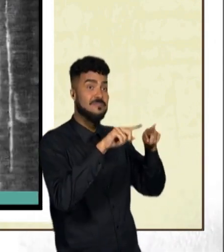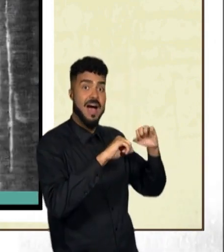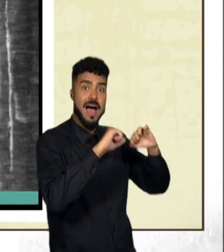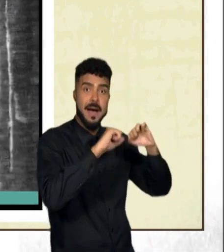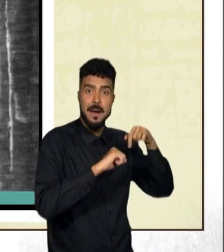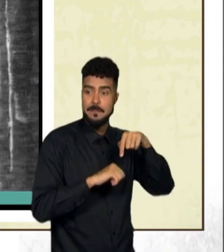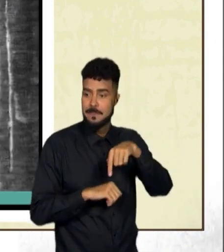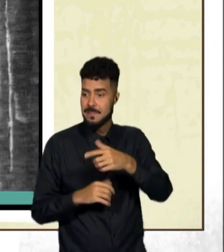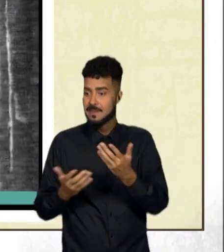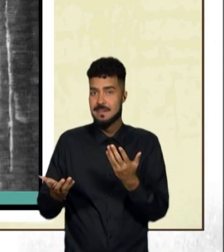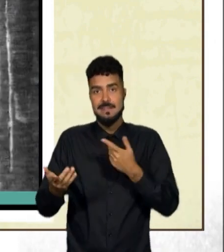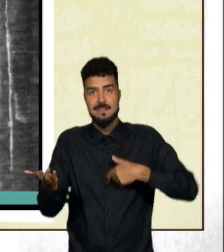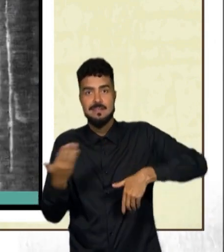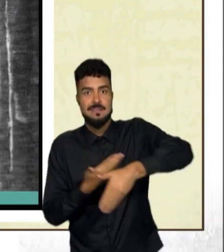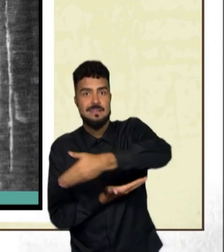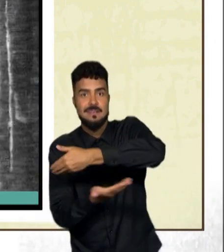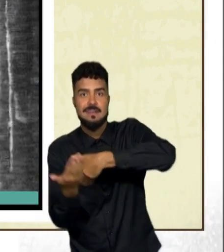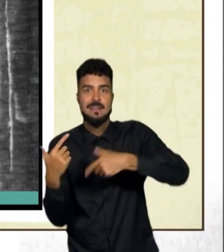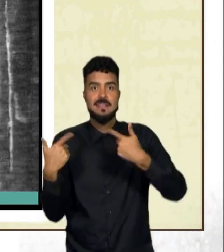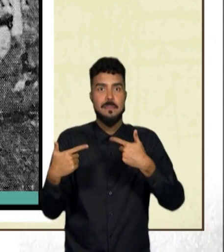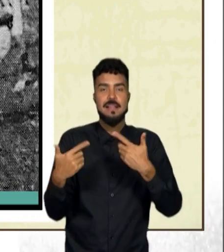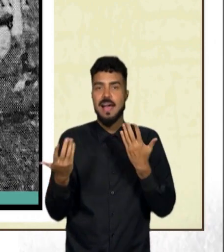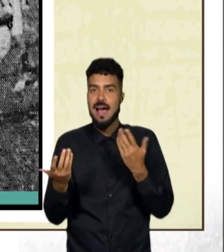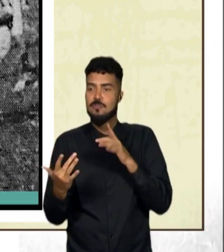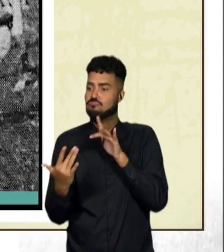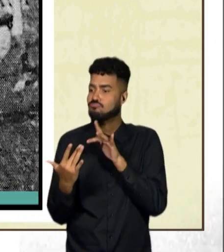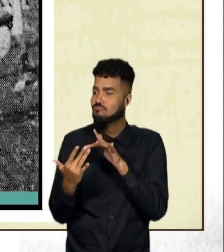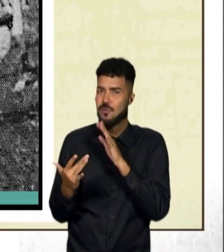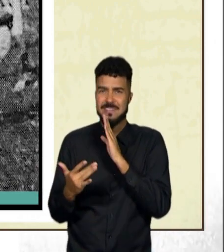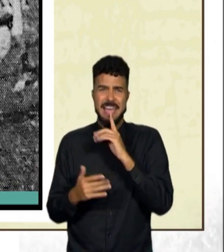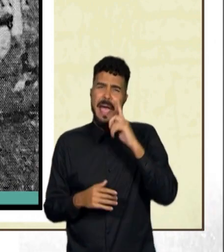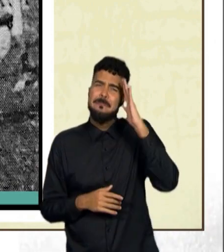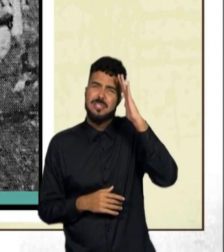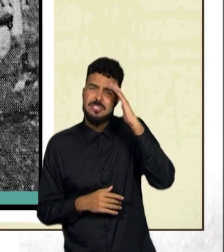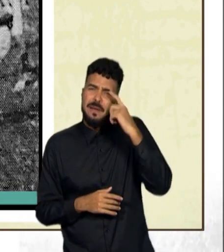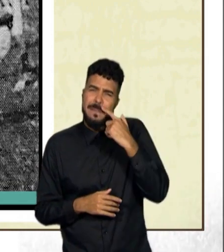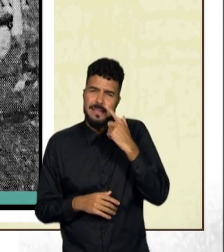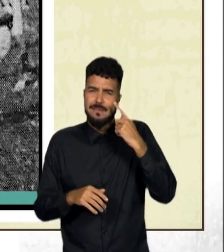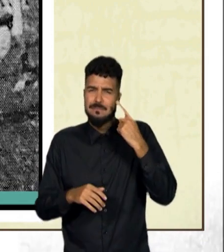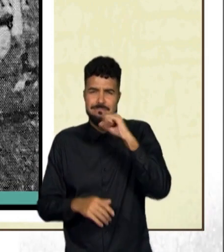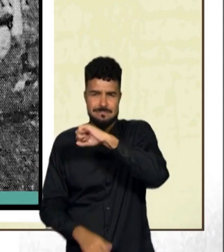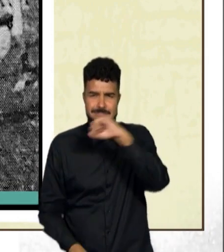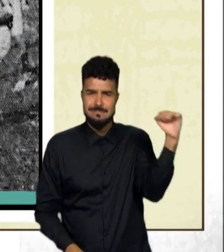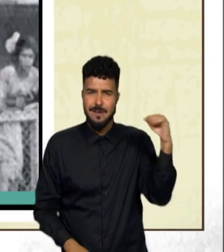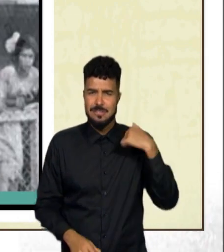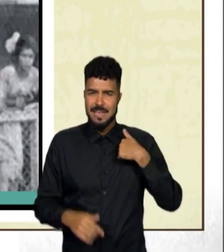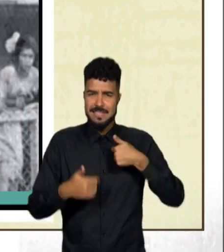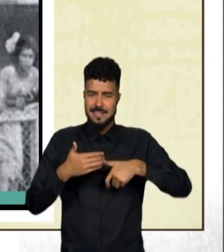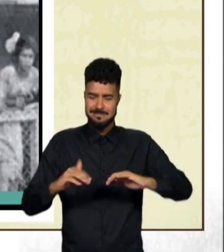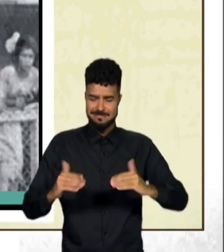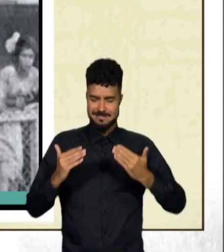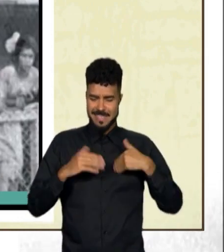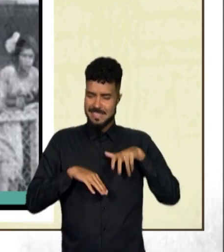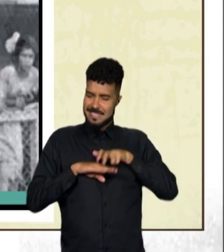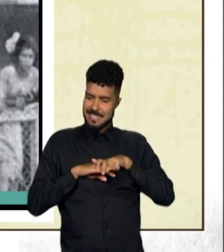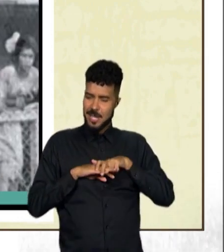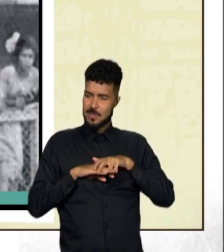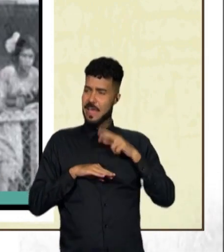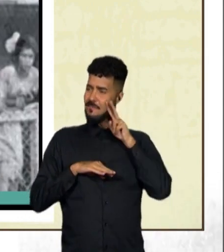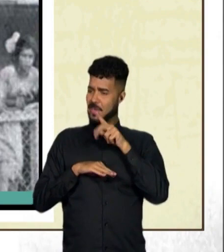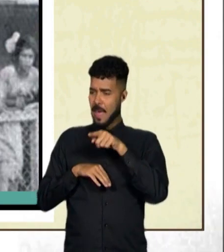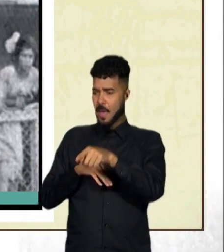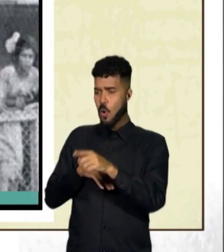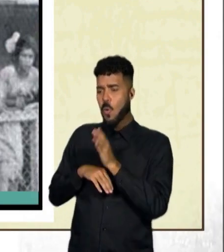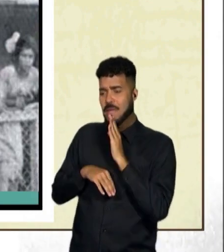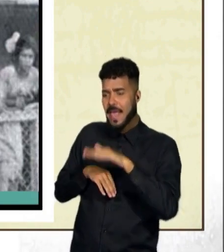também, trabalhavam com os outros moradores no dia a dia. Devia ser uma experiência fantástica, você tá ali dentro da sua comunidade,